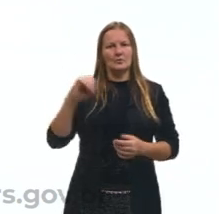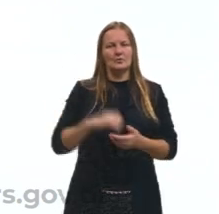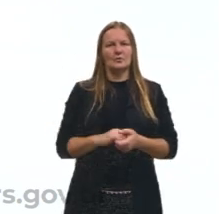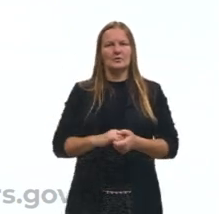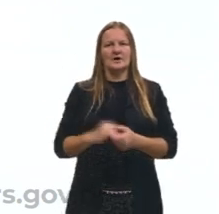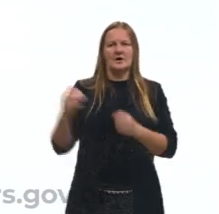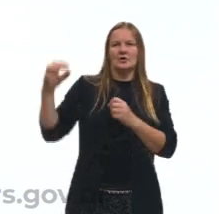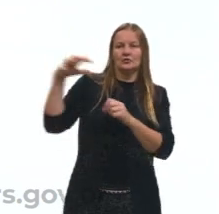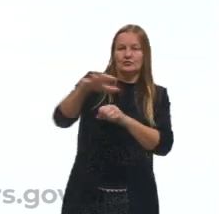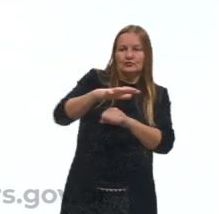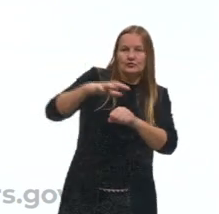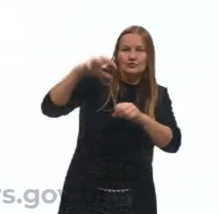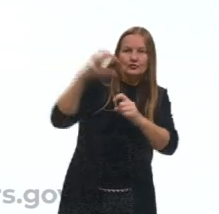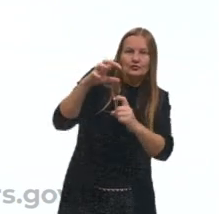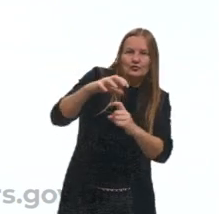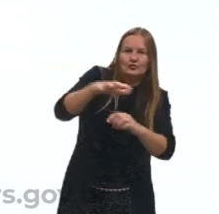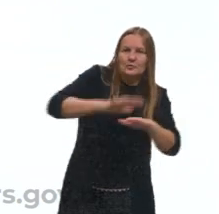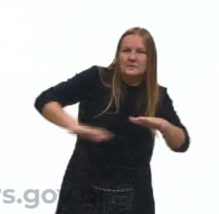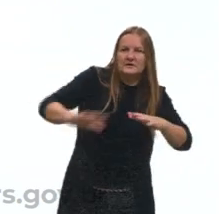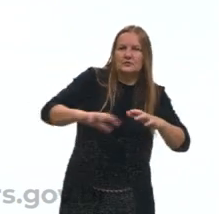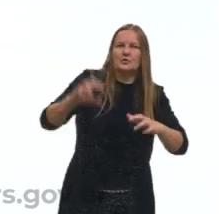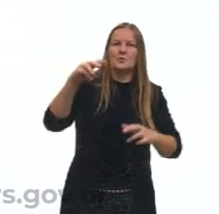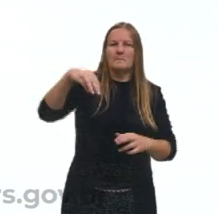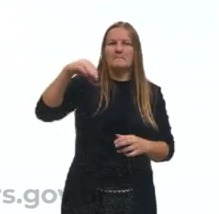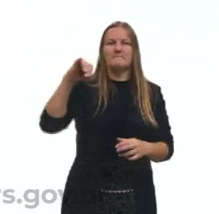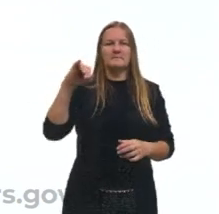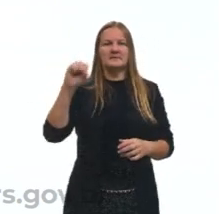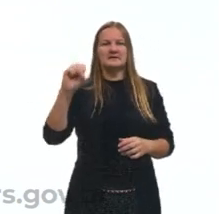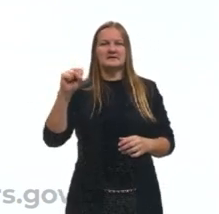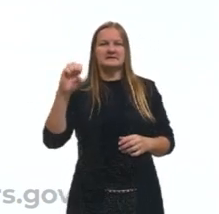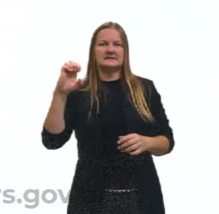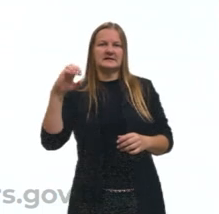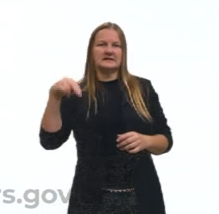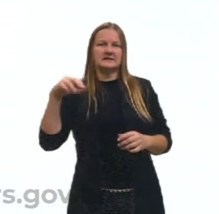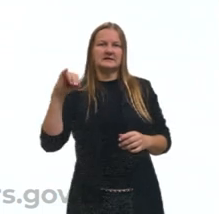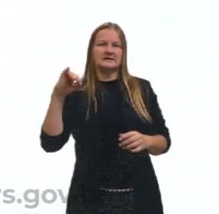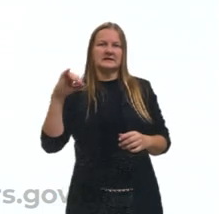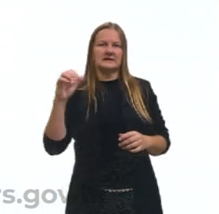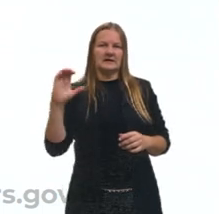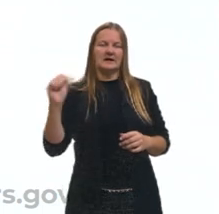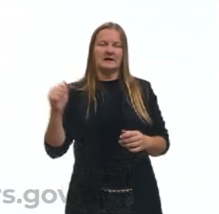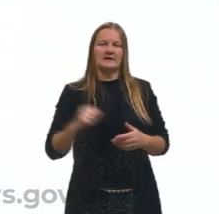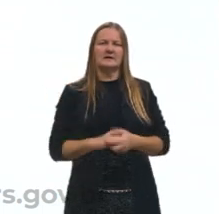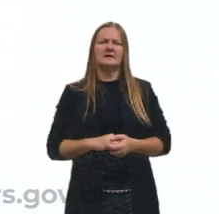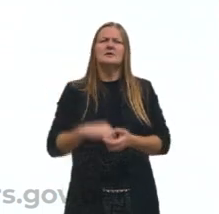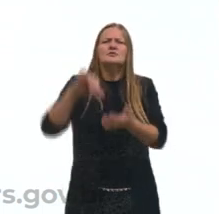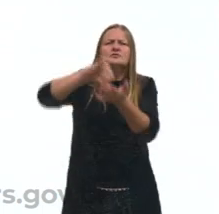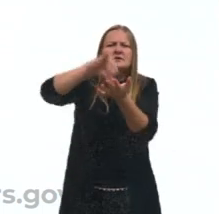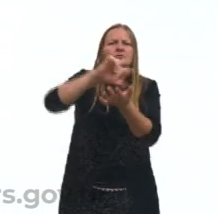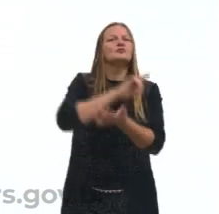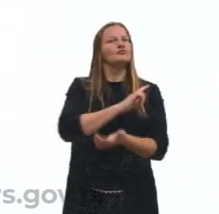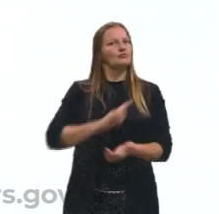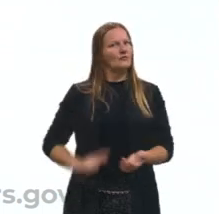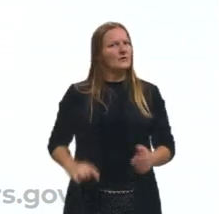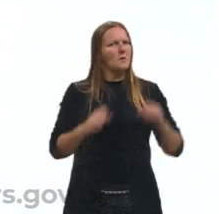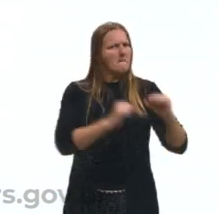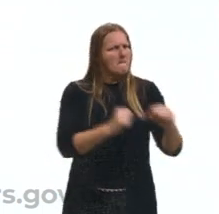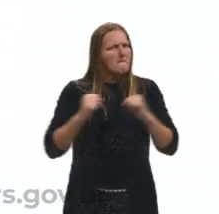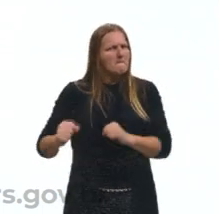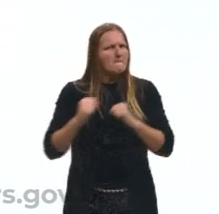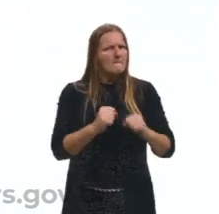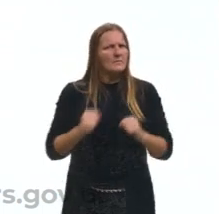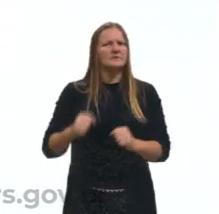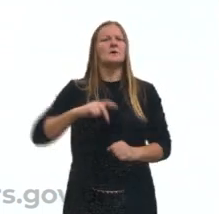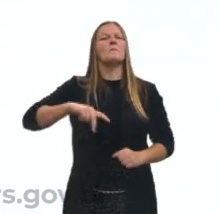micênica e o início dela é de um Palácio escenico quero um centro de governo centro de poder